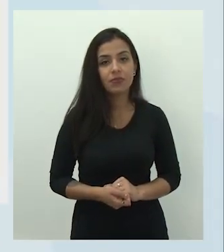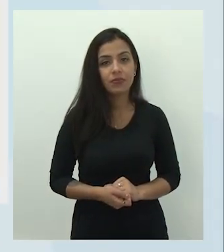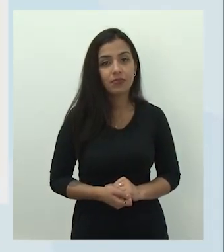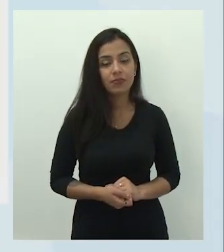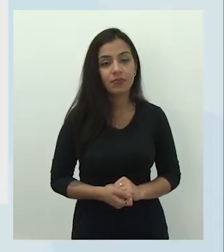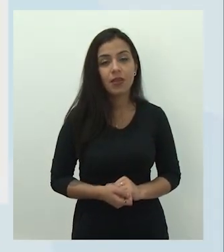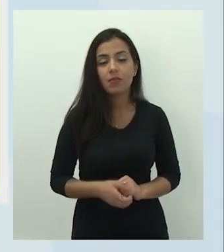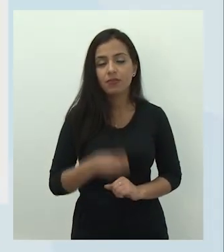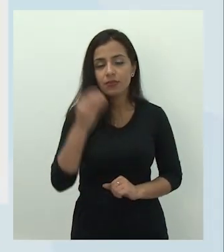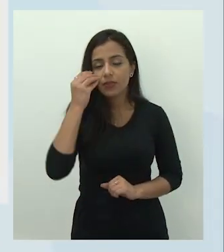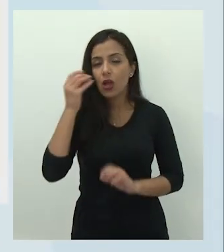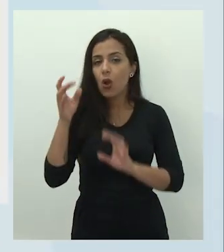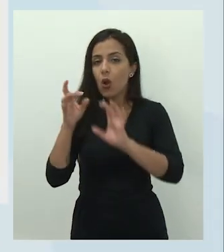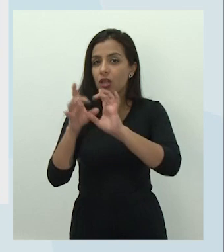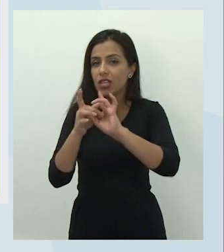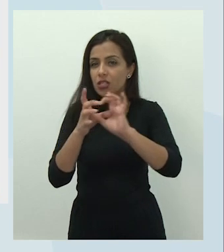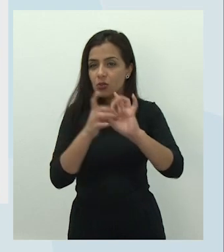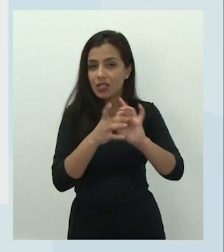questão, aí,